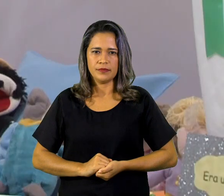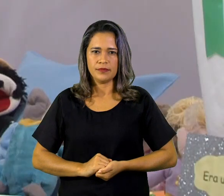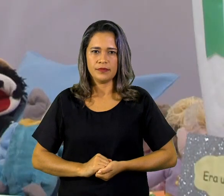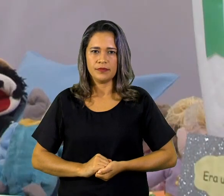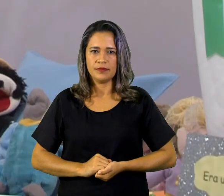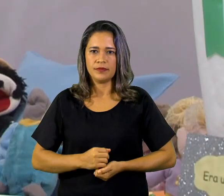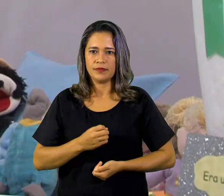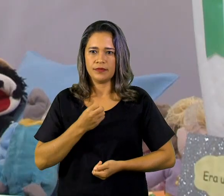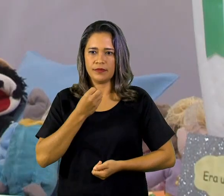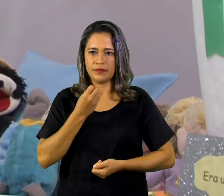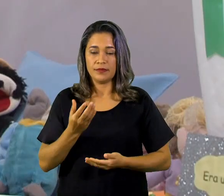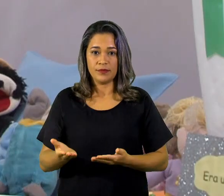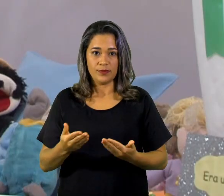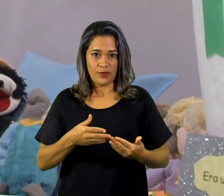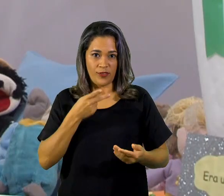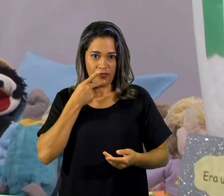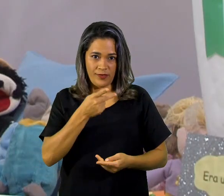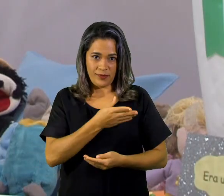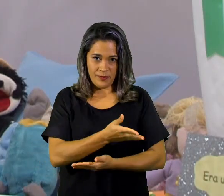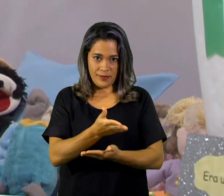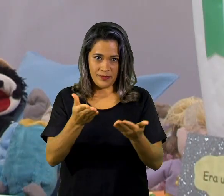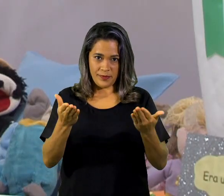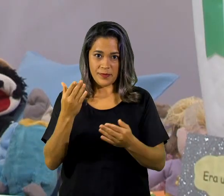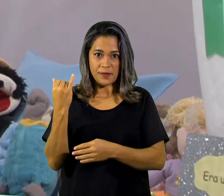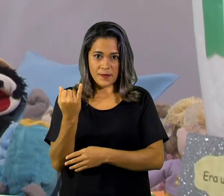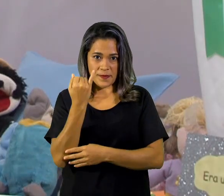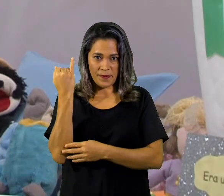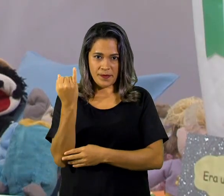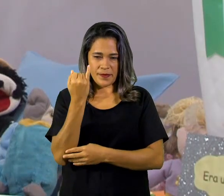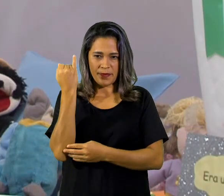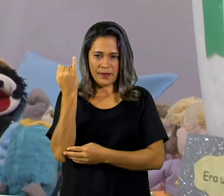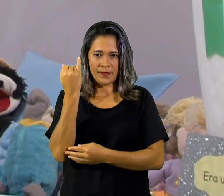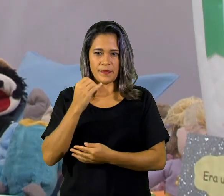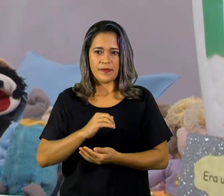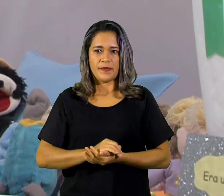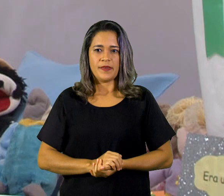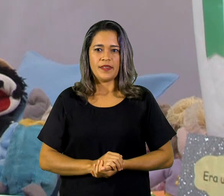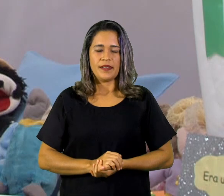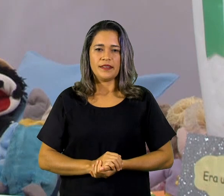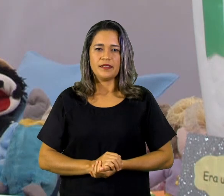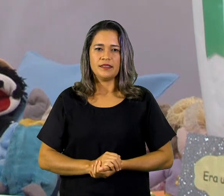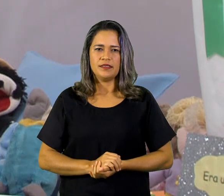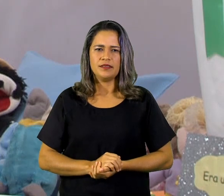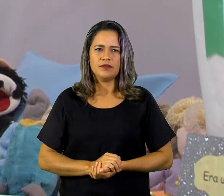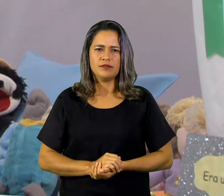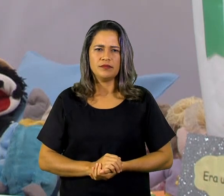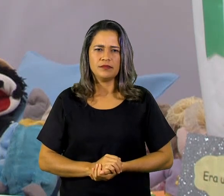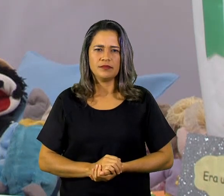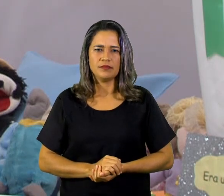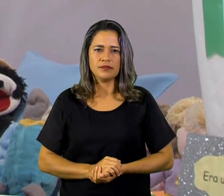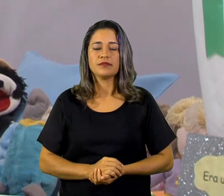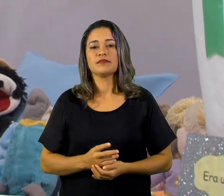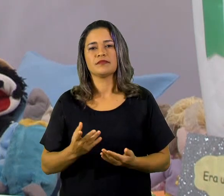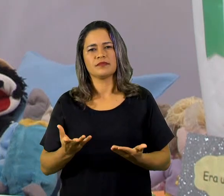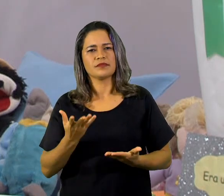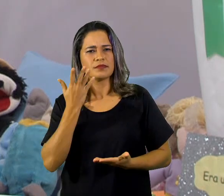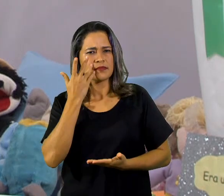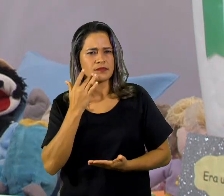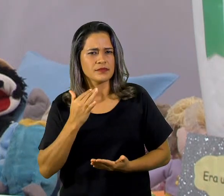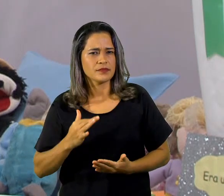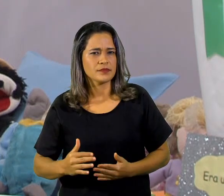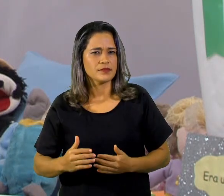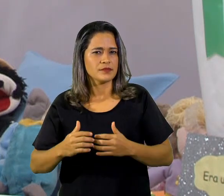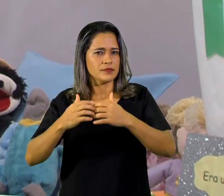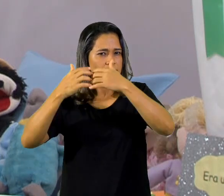Venho hoje falar para vocês sobre a importância de ler para a criança. Sim, quando nós adultos lemos para as crianças, nós